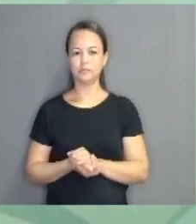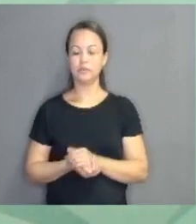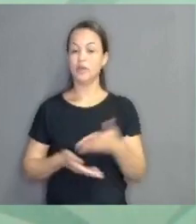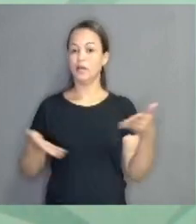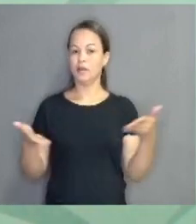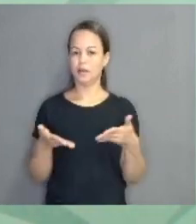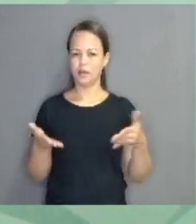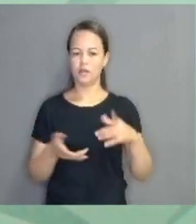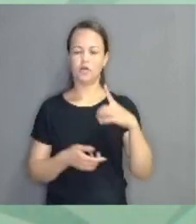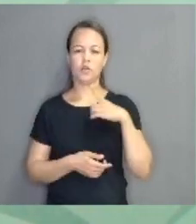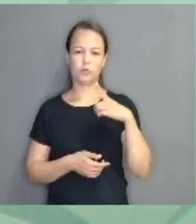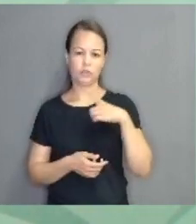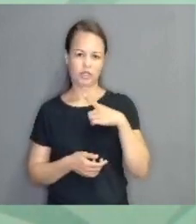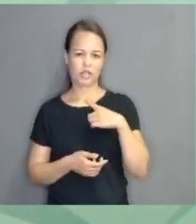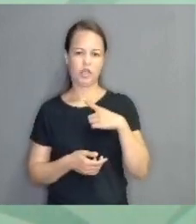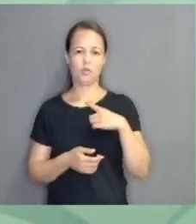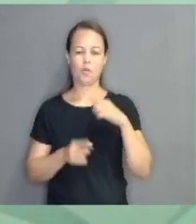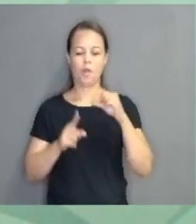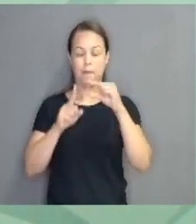Agora eu tenho a palavra